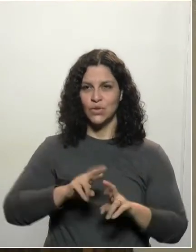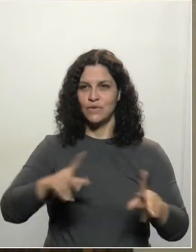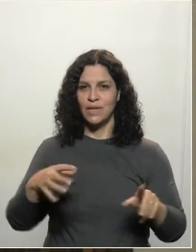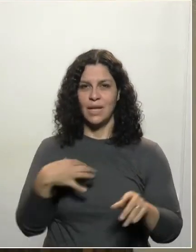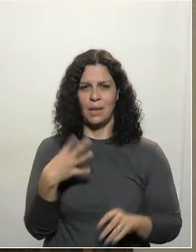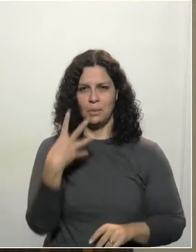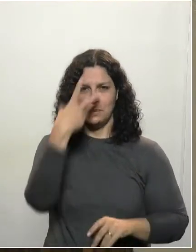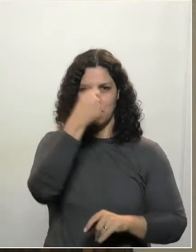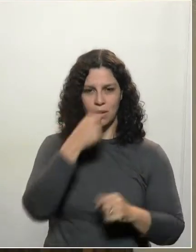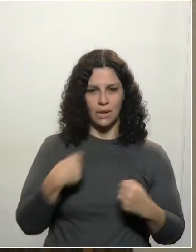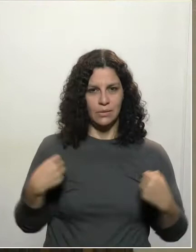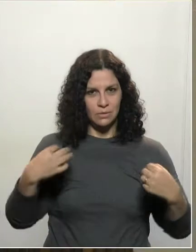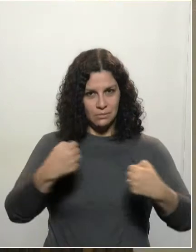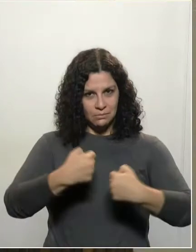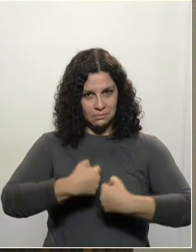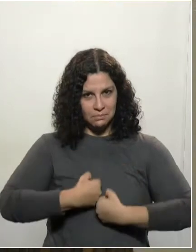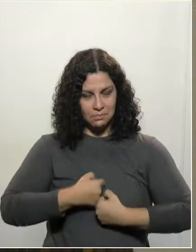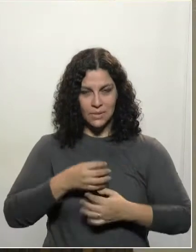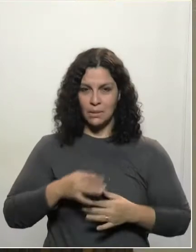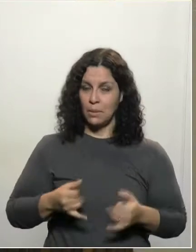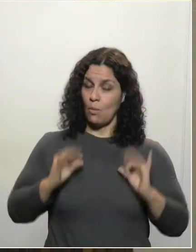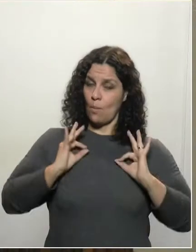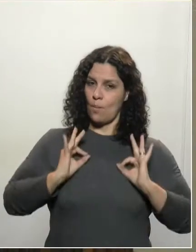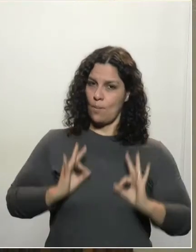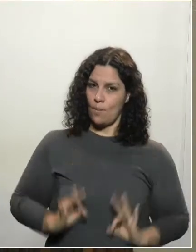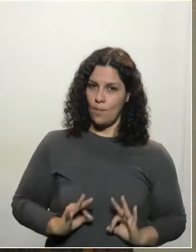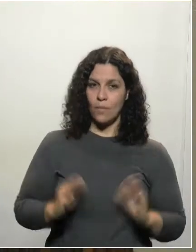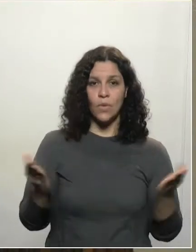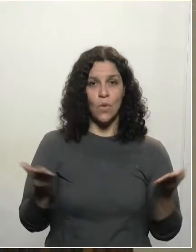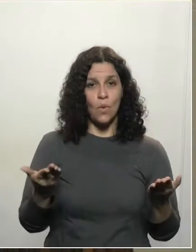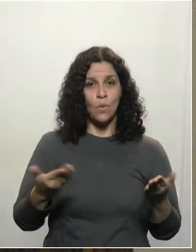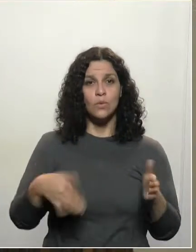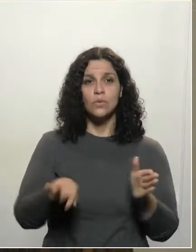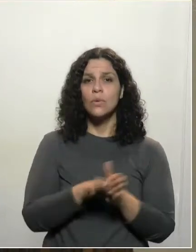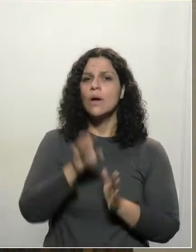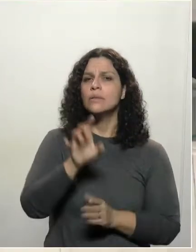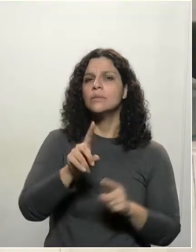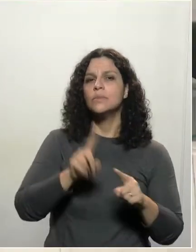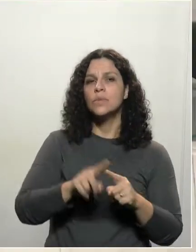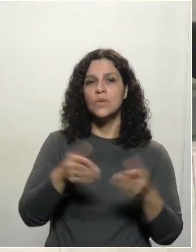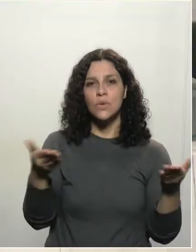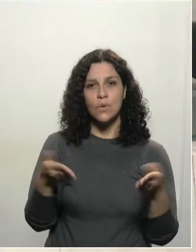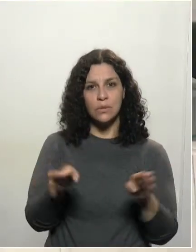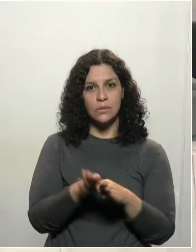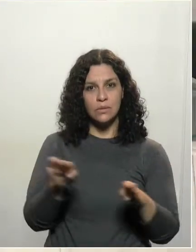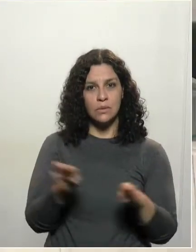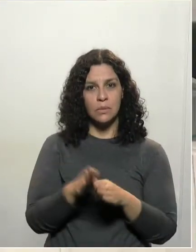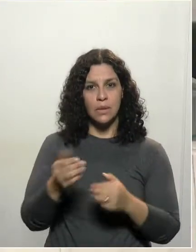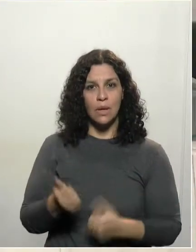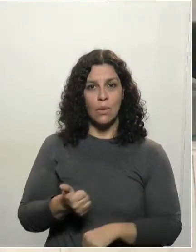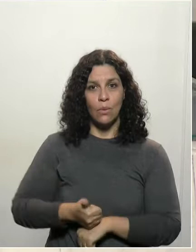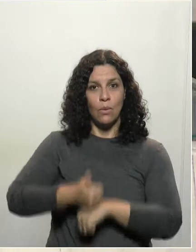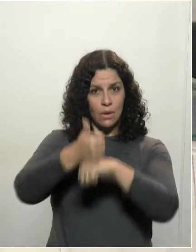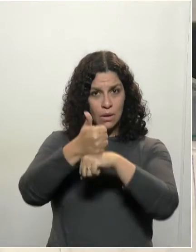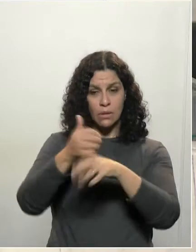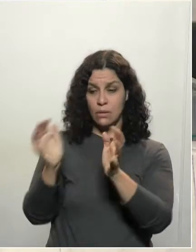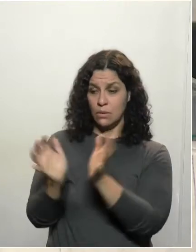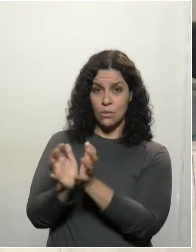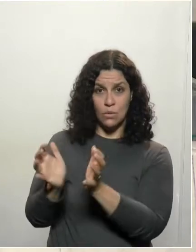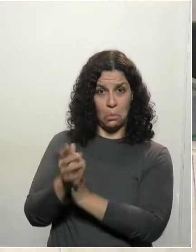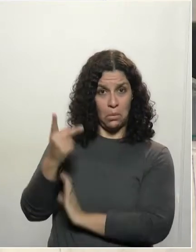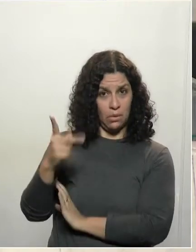pela beleza e a elegância, e ele veio dessa forma porque acaba de assumir a liderança do seu